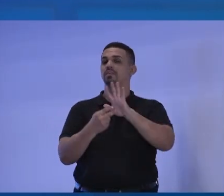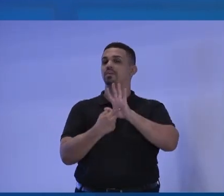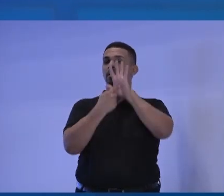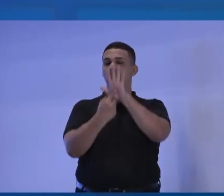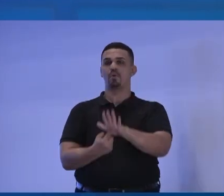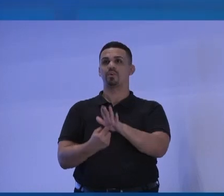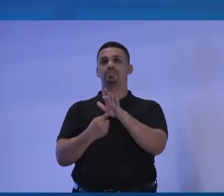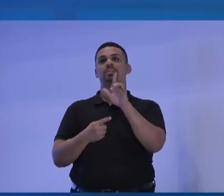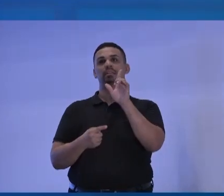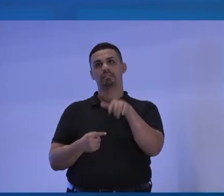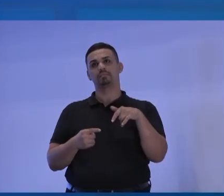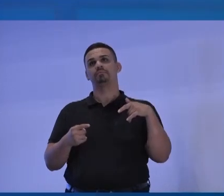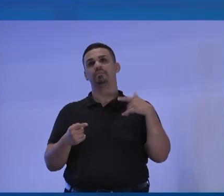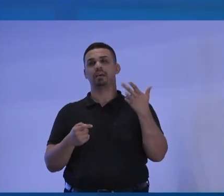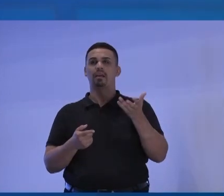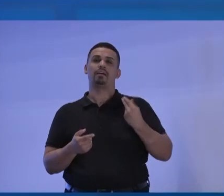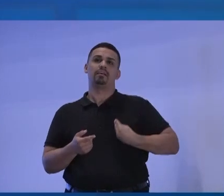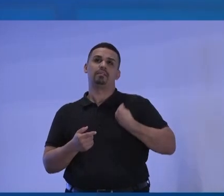da vida.